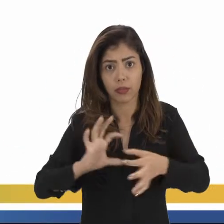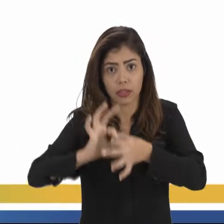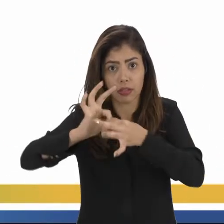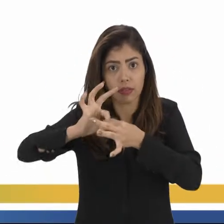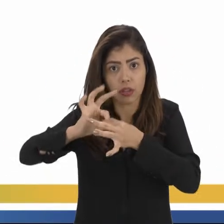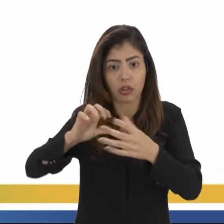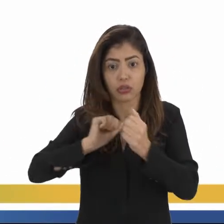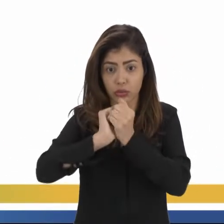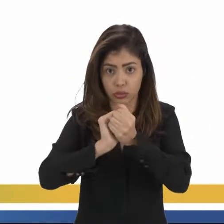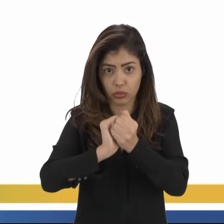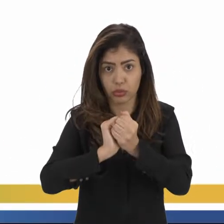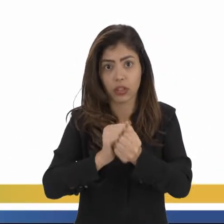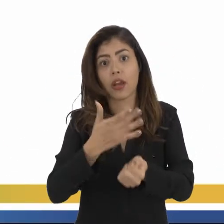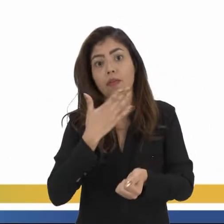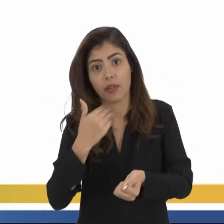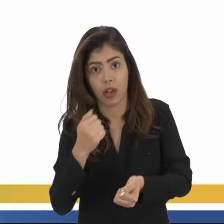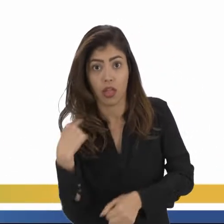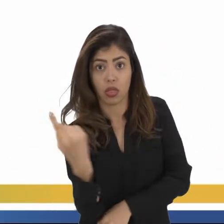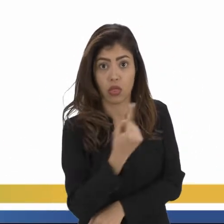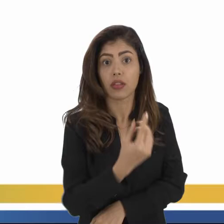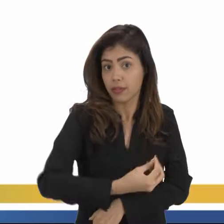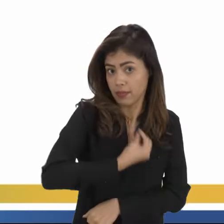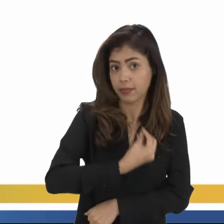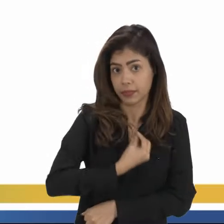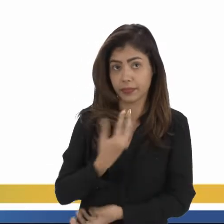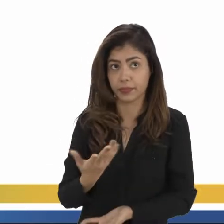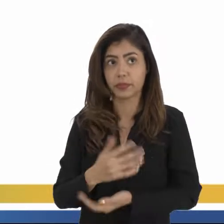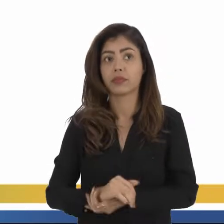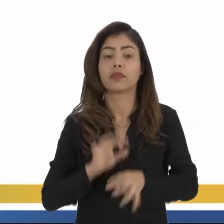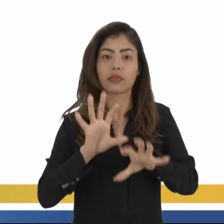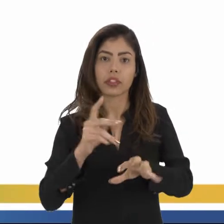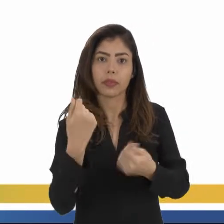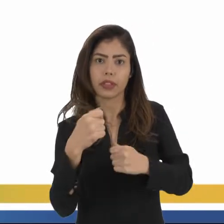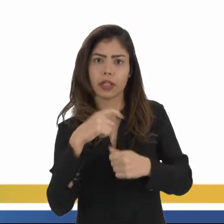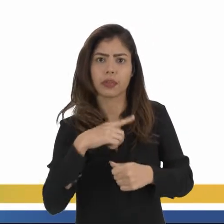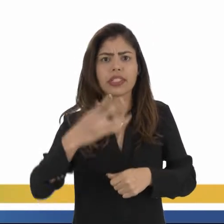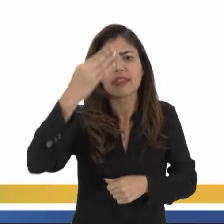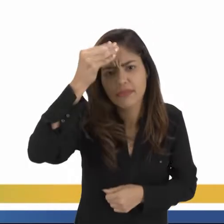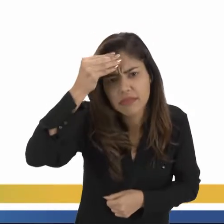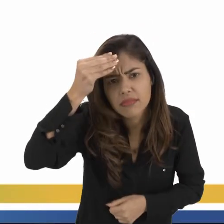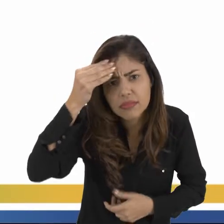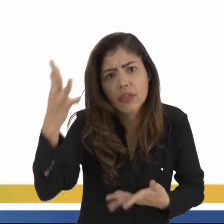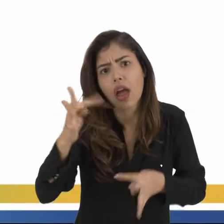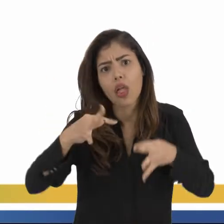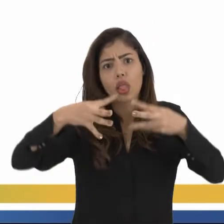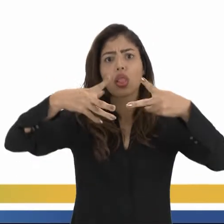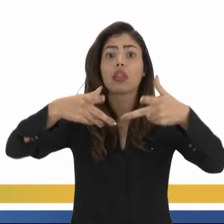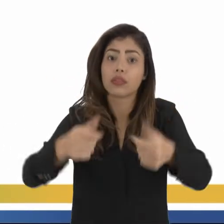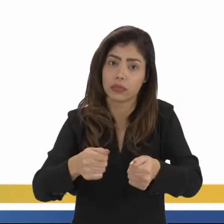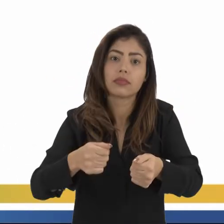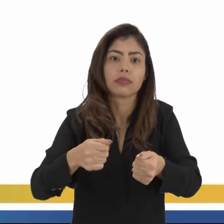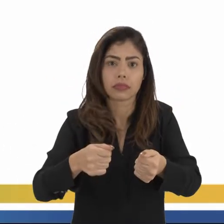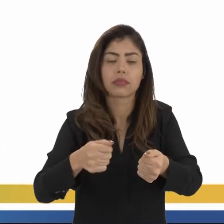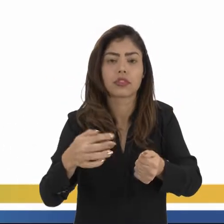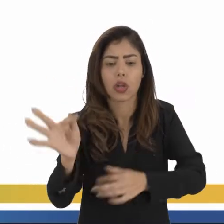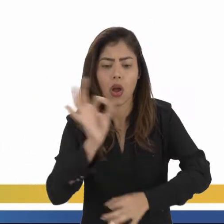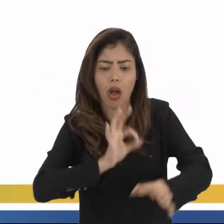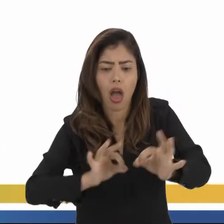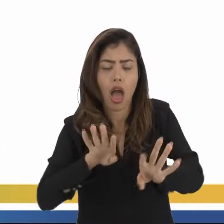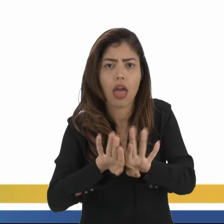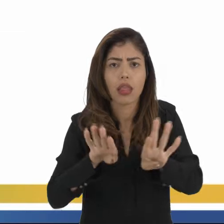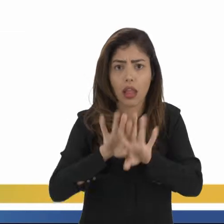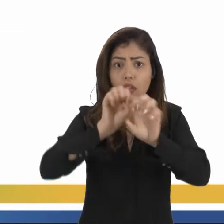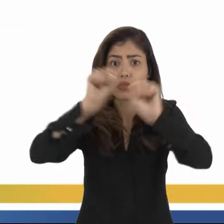integrados trabalhando juntos para garantir a nossa sobrevivência, nós precisamos compreender todas as funcionalidades